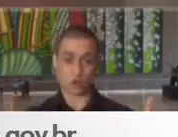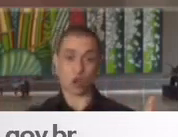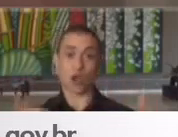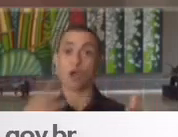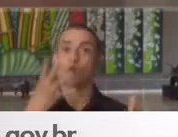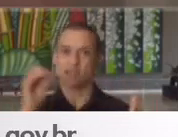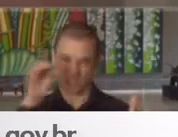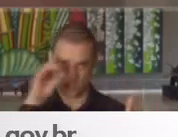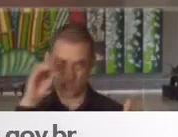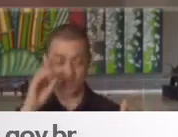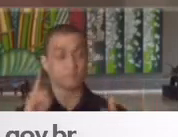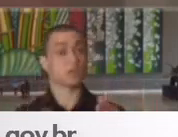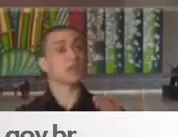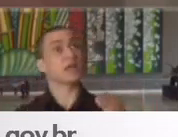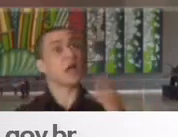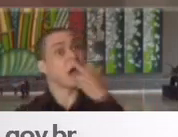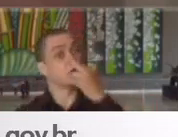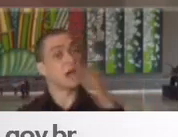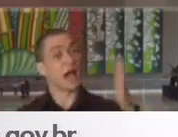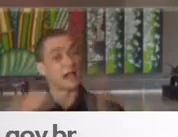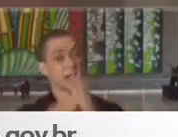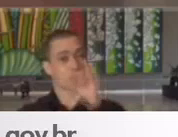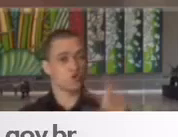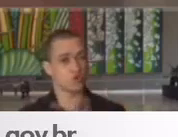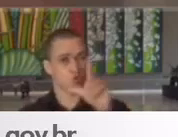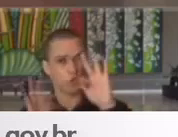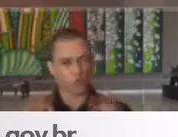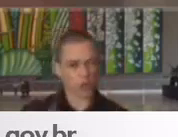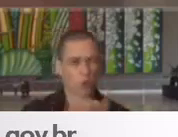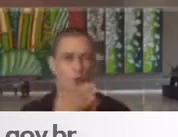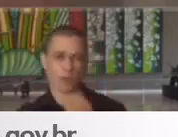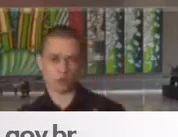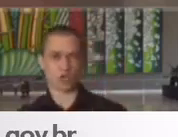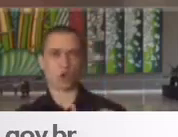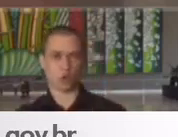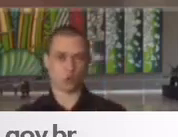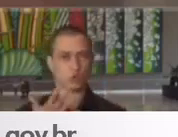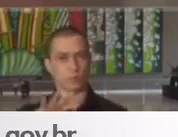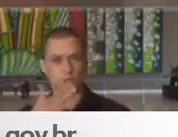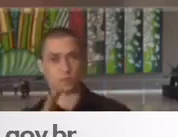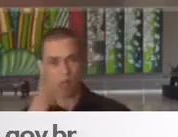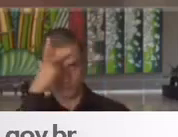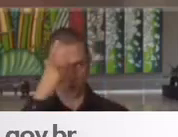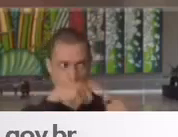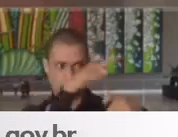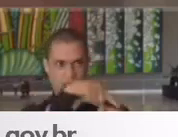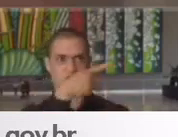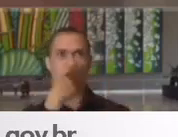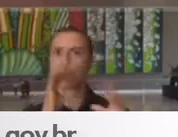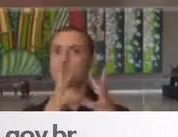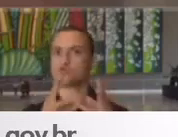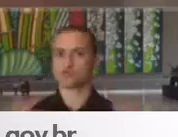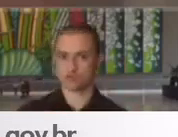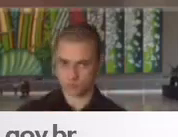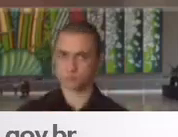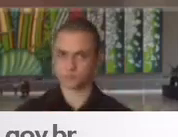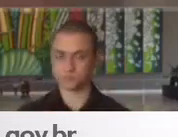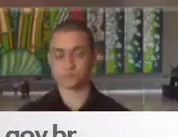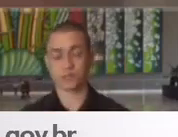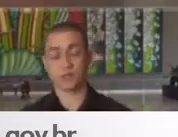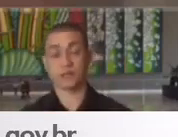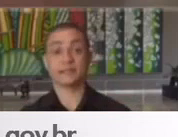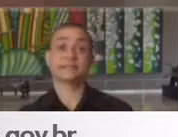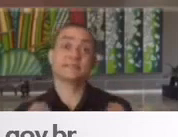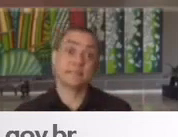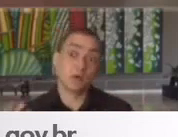estima-se que seja ao final de julho, início de agosto. A estimativa é dos infectologistas, dos especialistas em epidemias. Portanto,